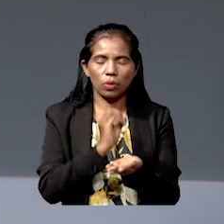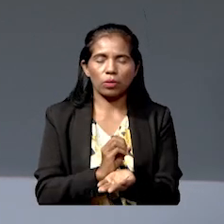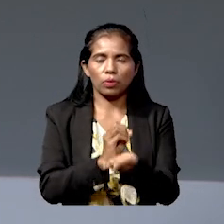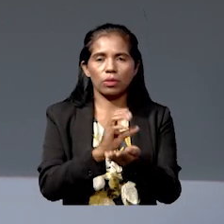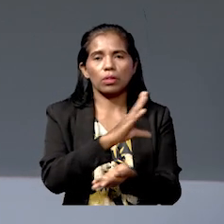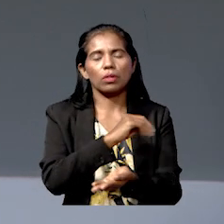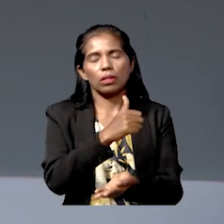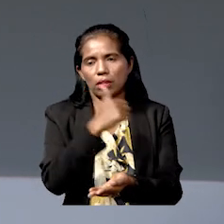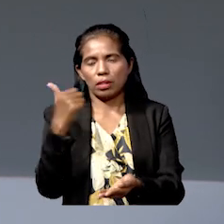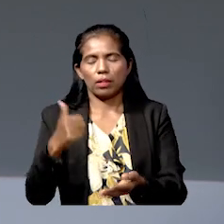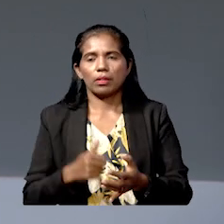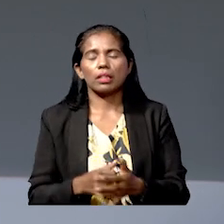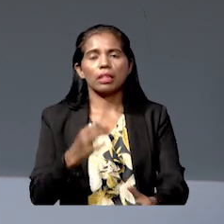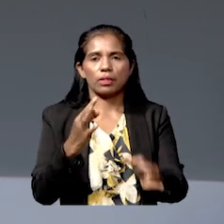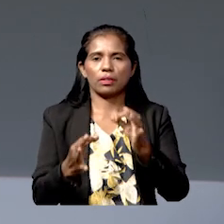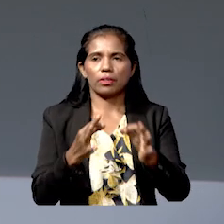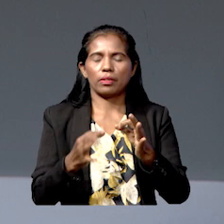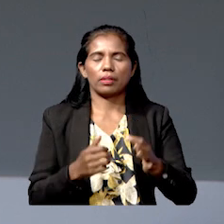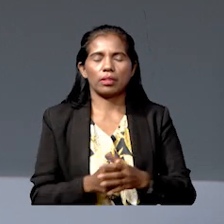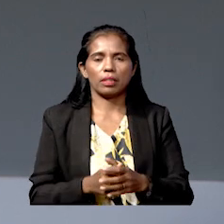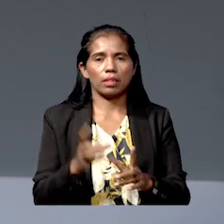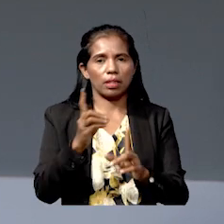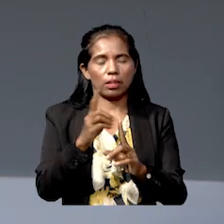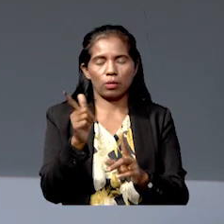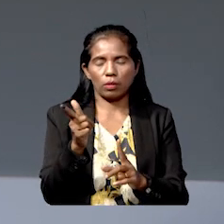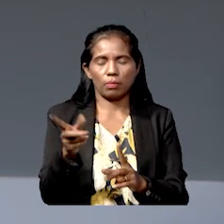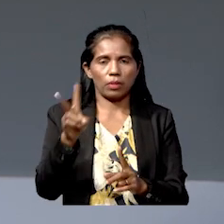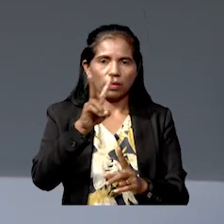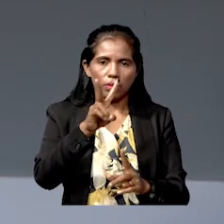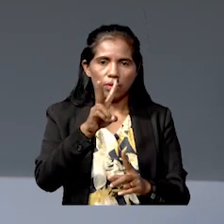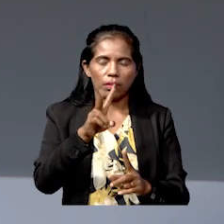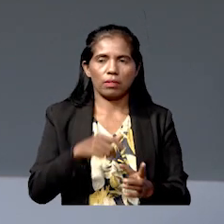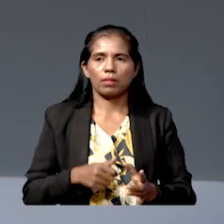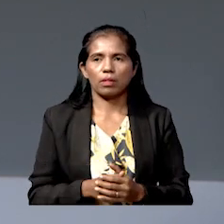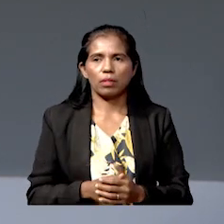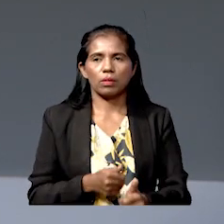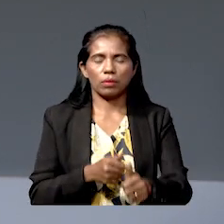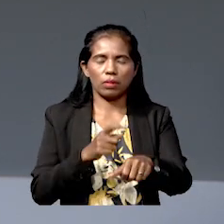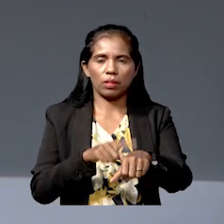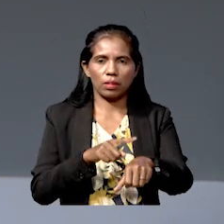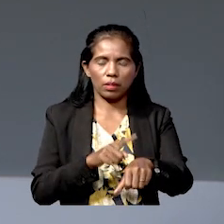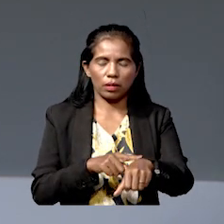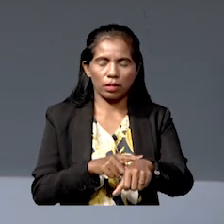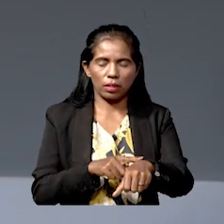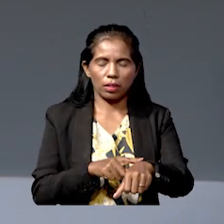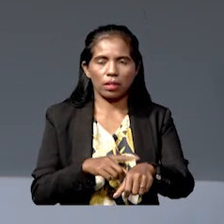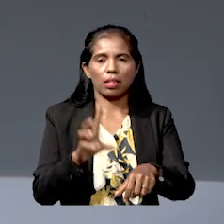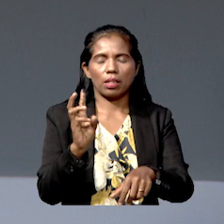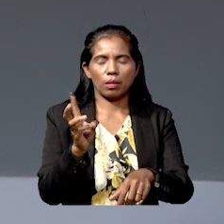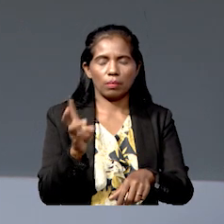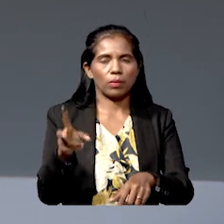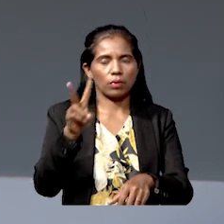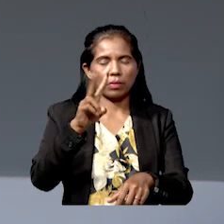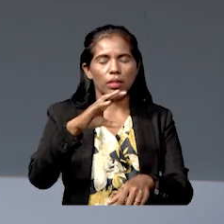Circelo. Cara que dia 22, tuir tempo legal, que está aqui 72 horas, sem errar